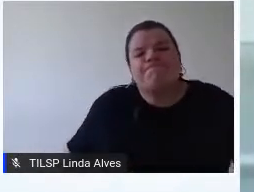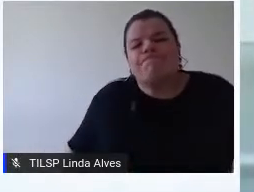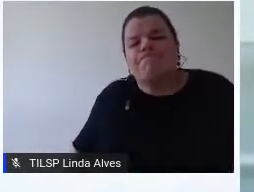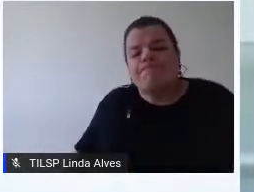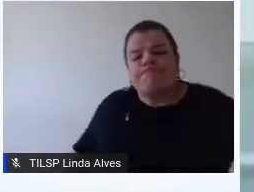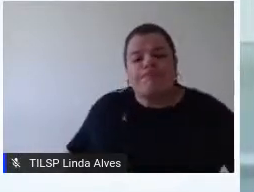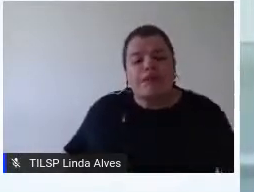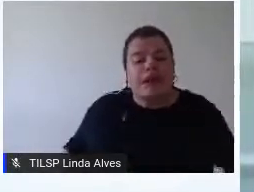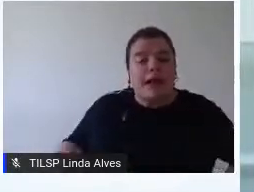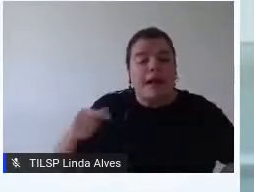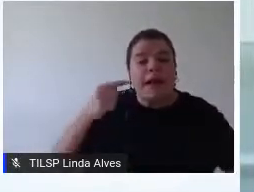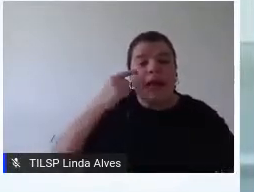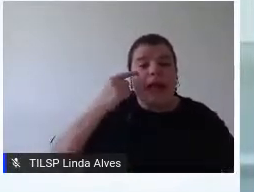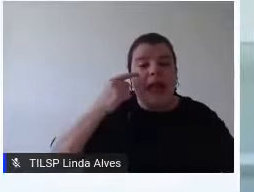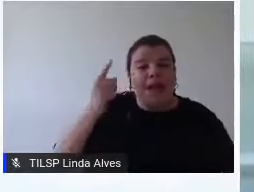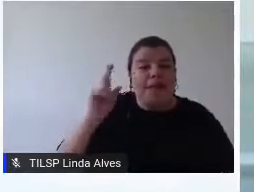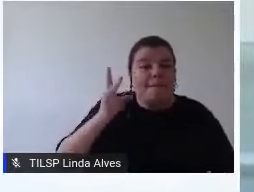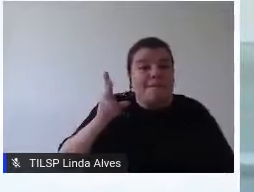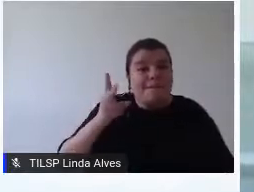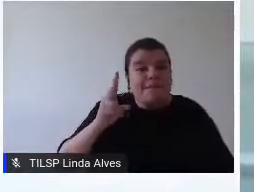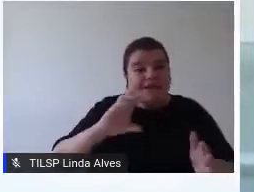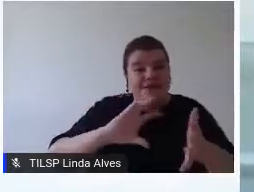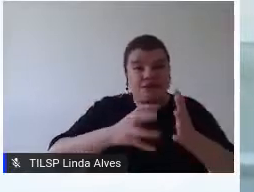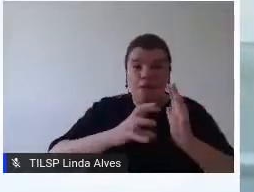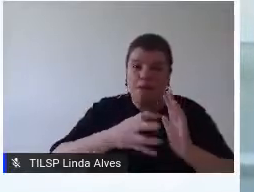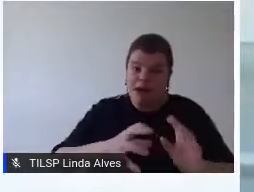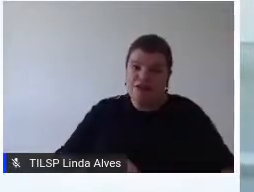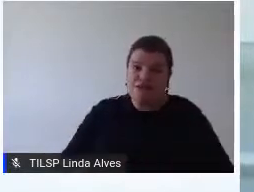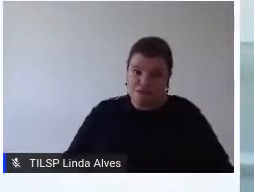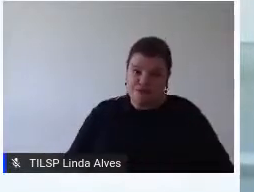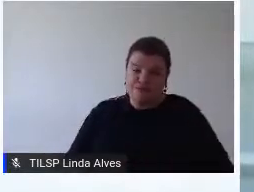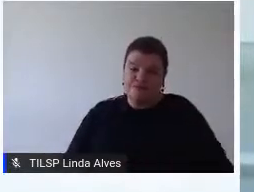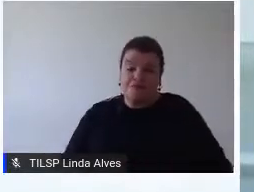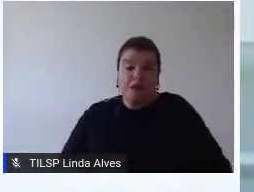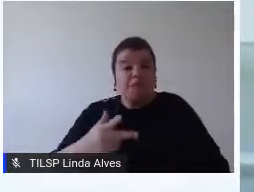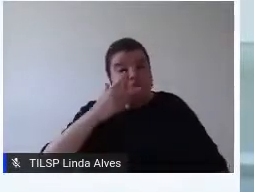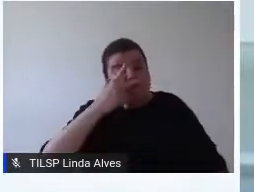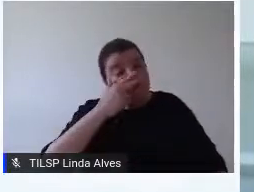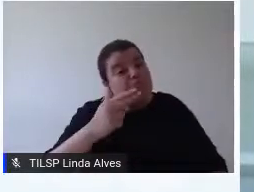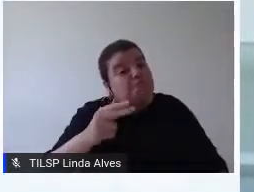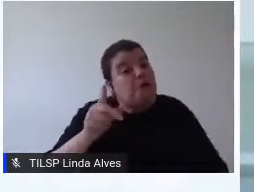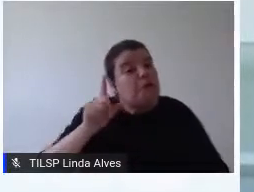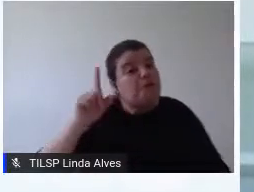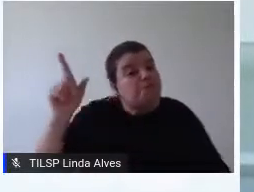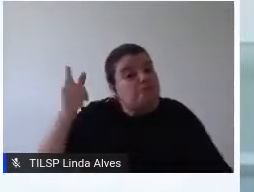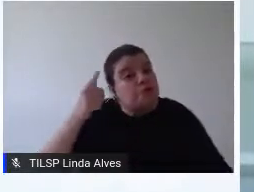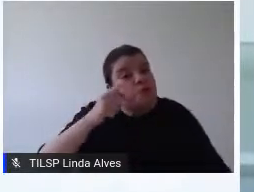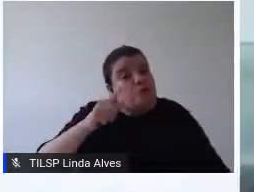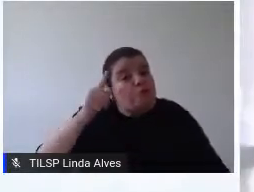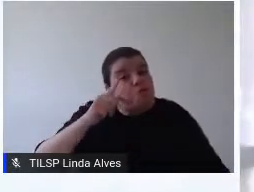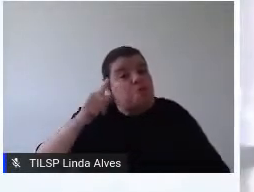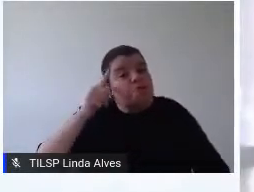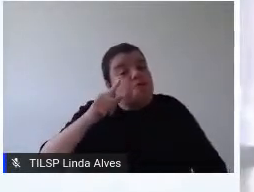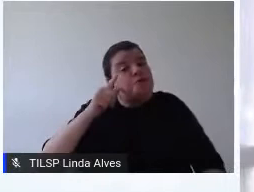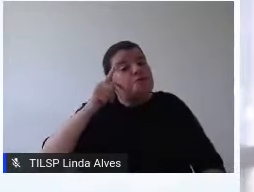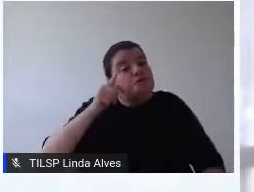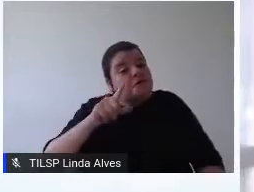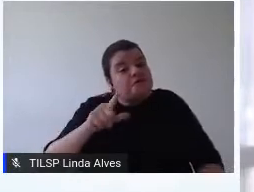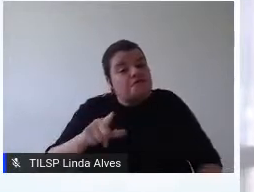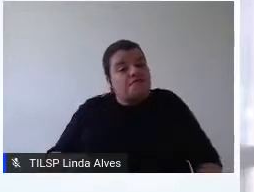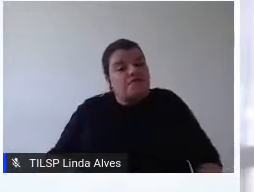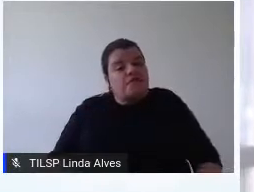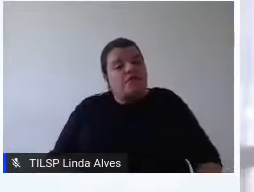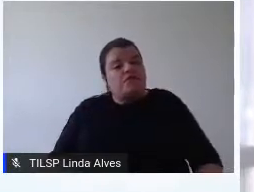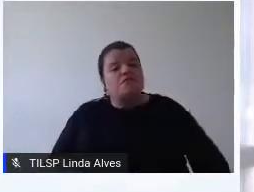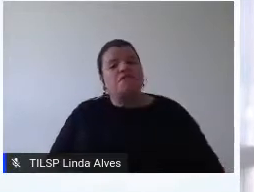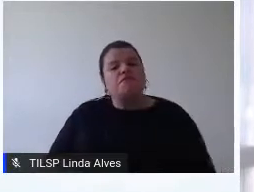mas nada objetivamente que impeça o Agnaldo Ribeiro de ser o candidato. O Baleia...